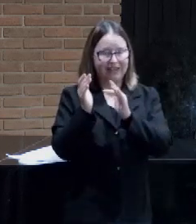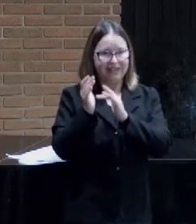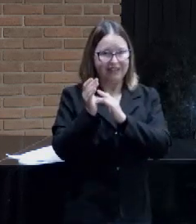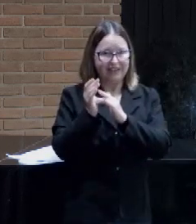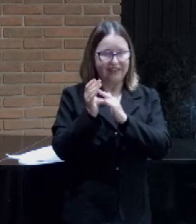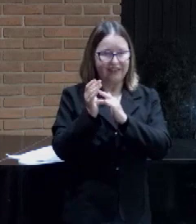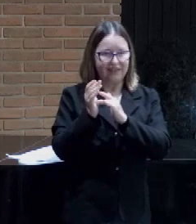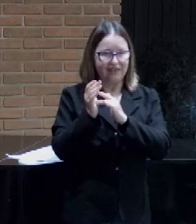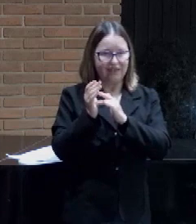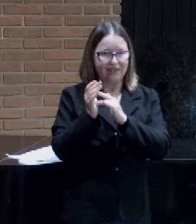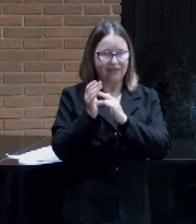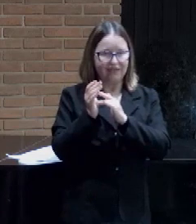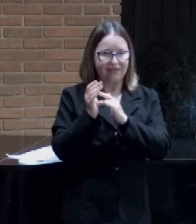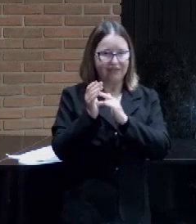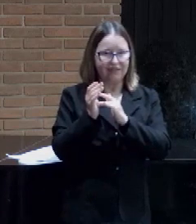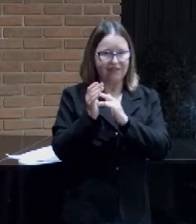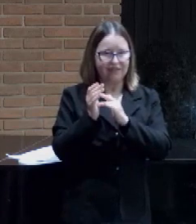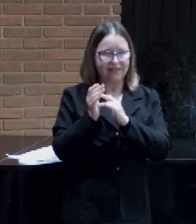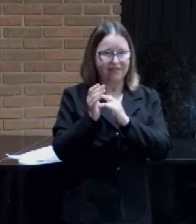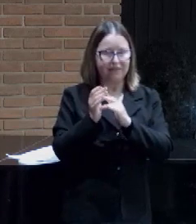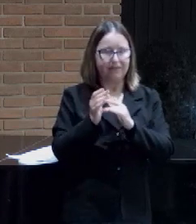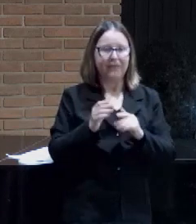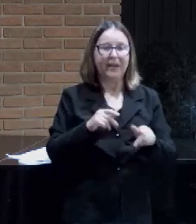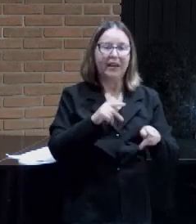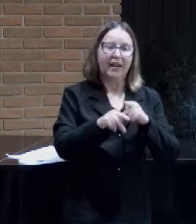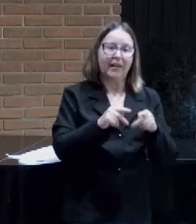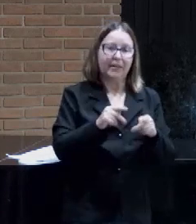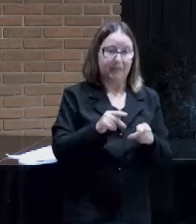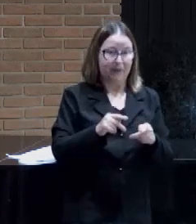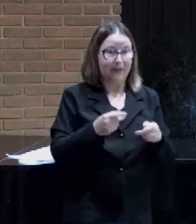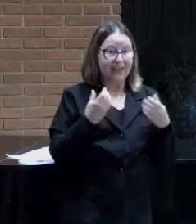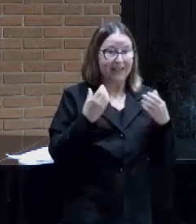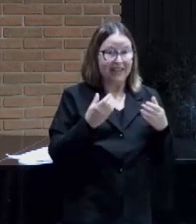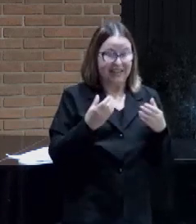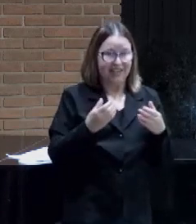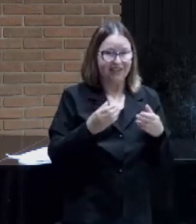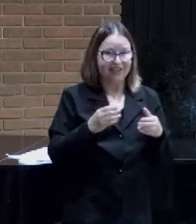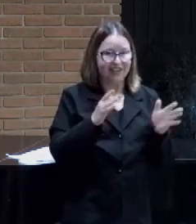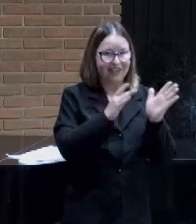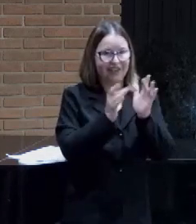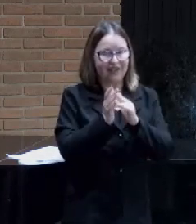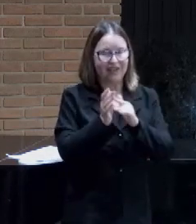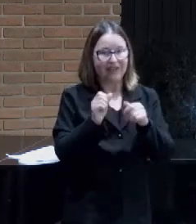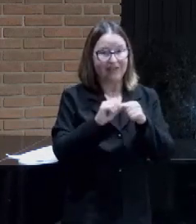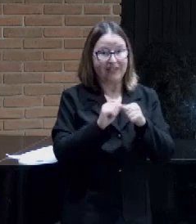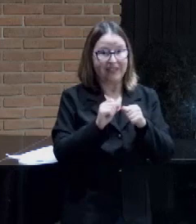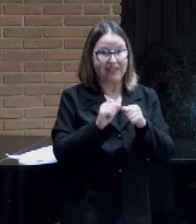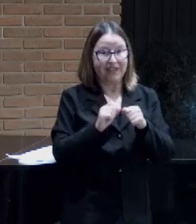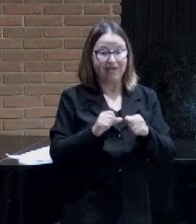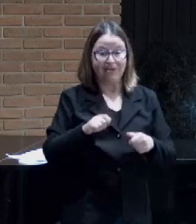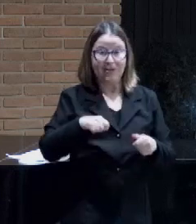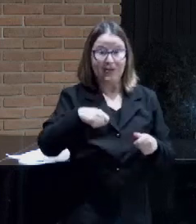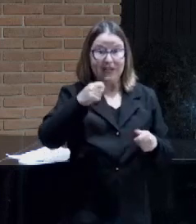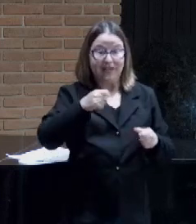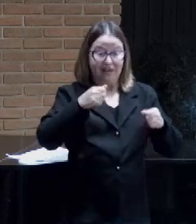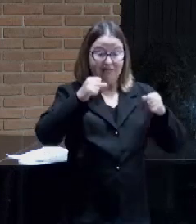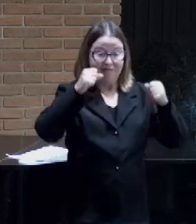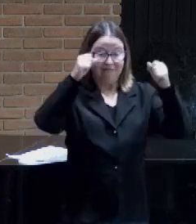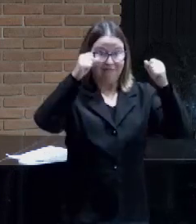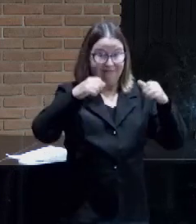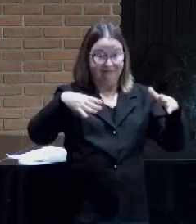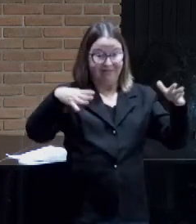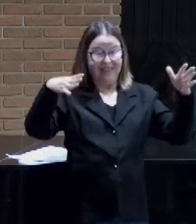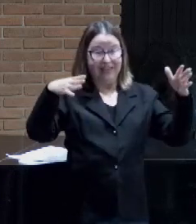um grande sinal para que dessa forma eles crescem que ele era um profeta, que ele era o Messias. E ele fala assim: uma